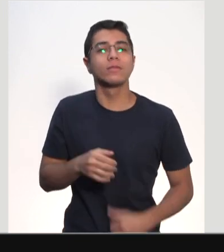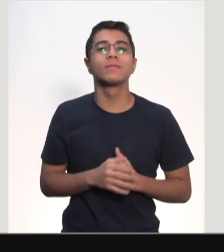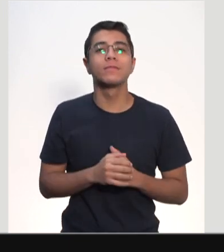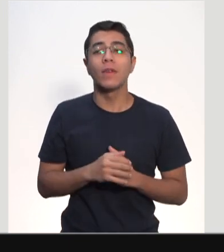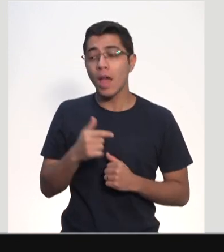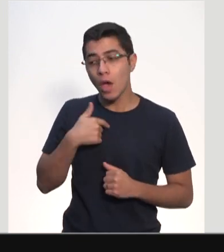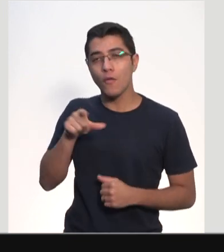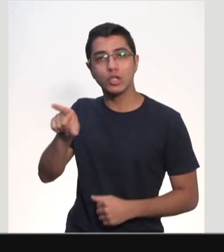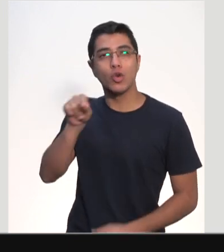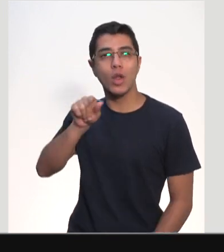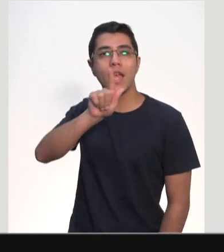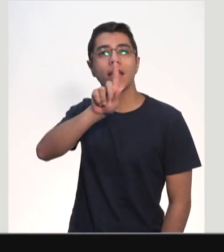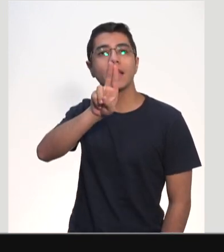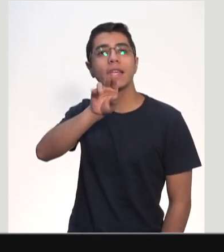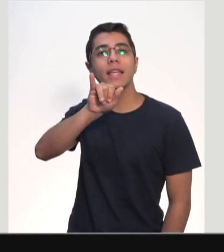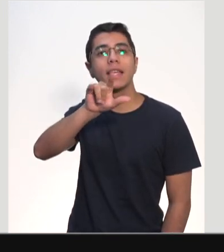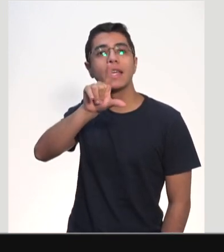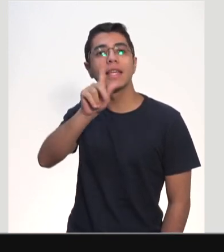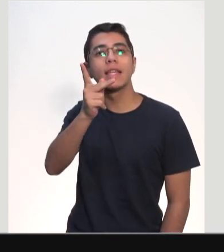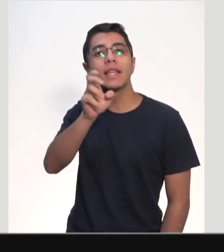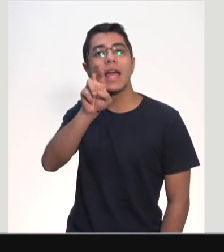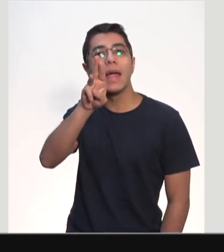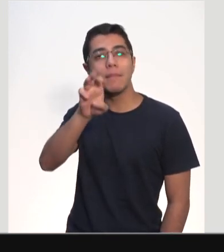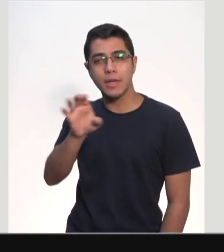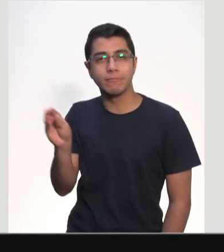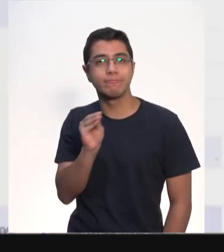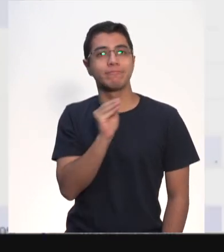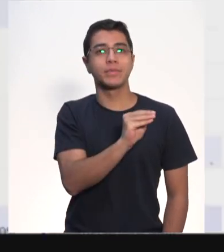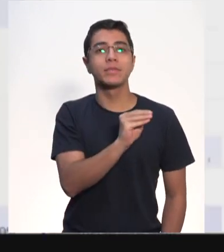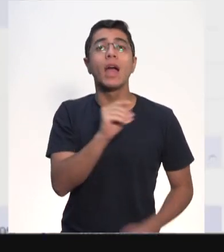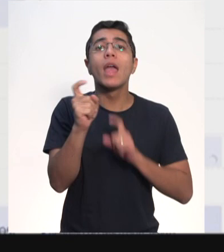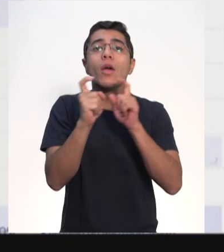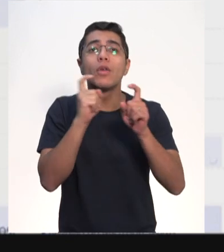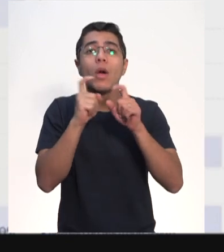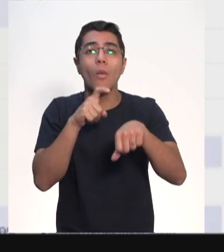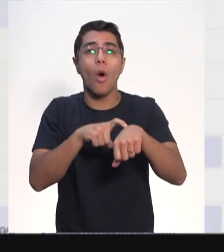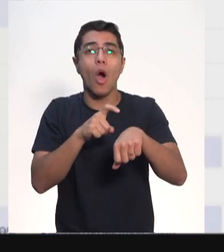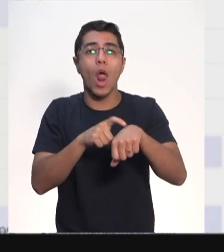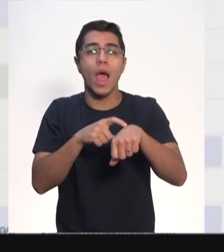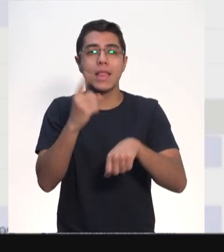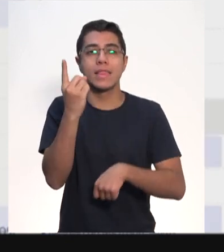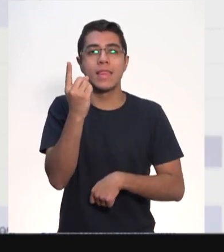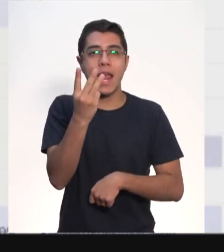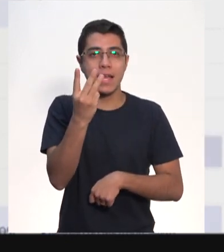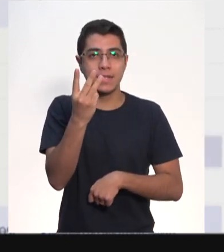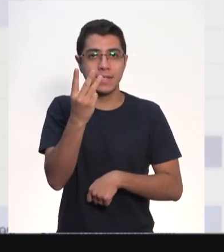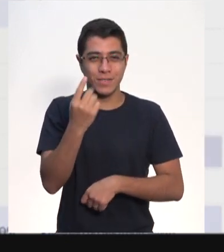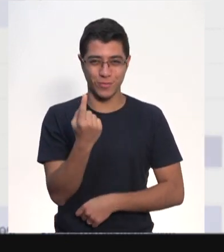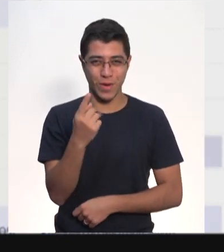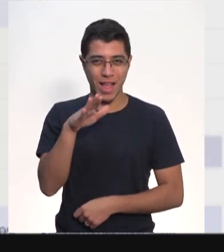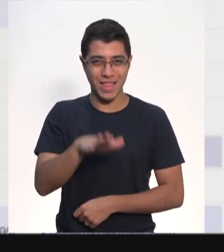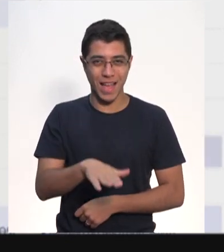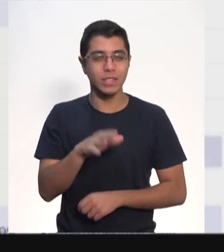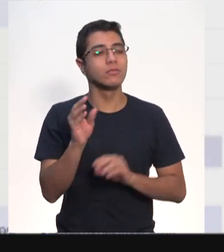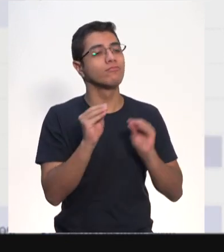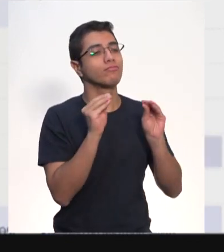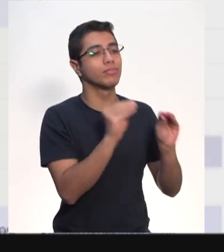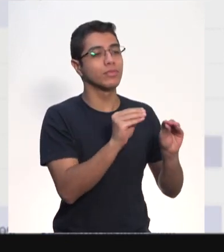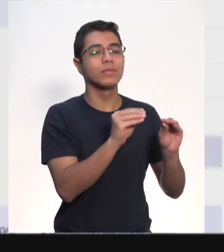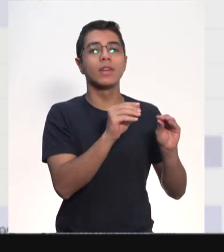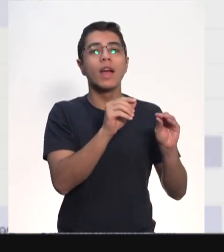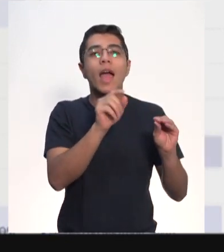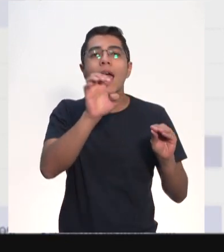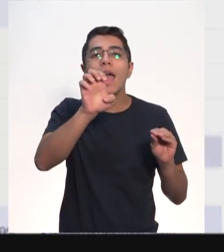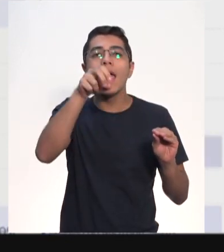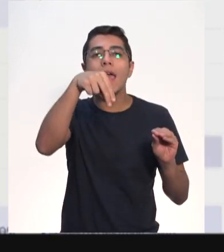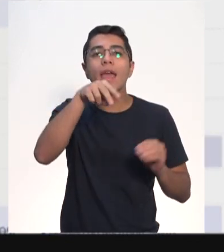reunião para que seja às 13 horas e clico em enviar. Veja, ela criou a reunião